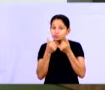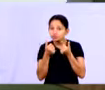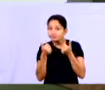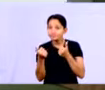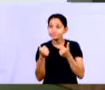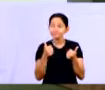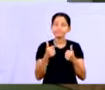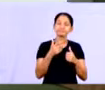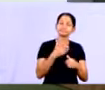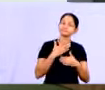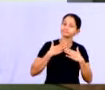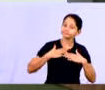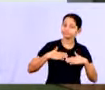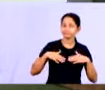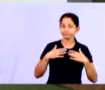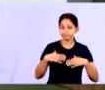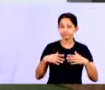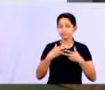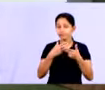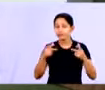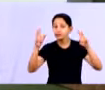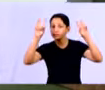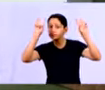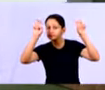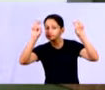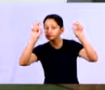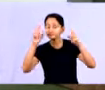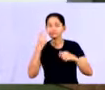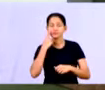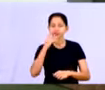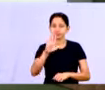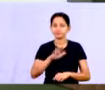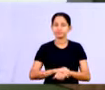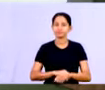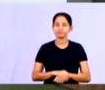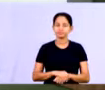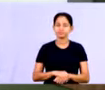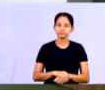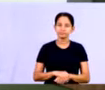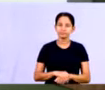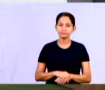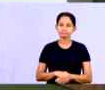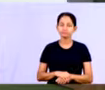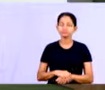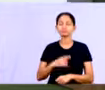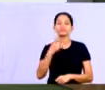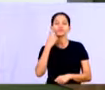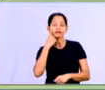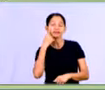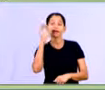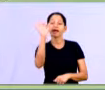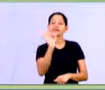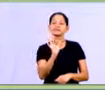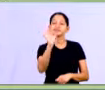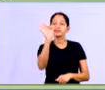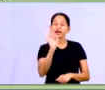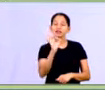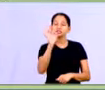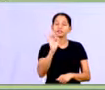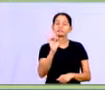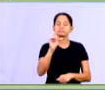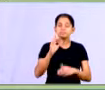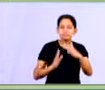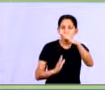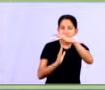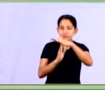Acredito que tudo tranquilo, né? Vamos descobrir mais coisas da TMA? Vamos falar mais da taxa mínima de atratividade?